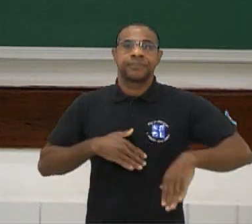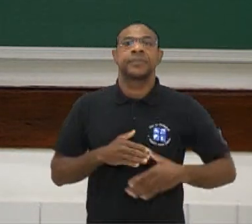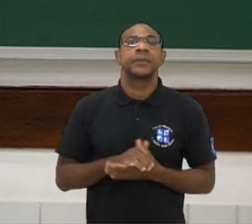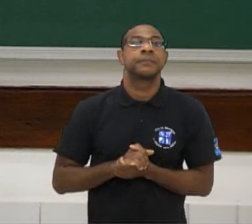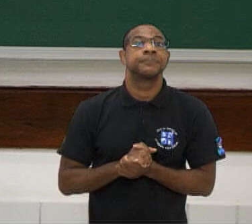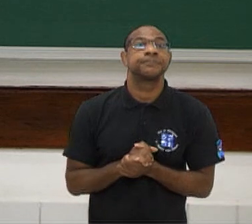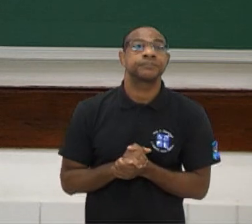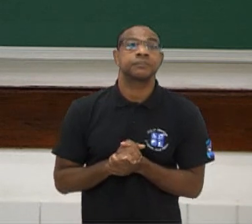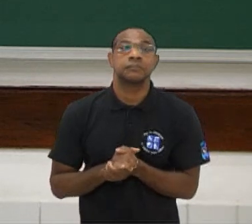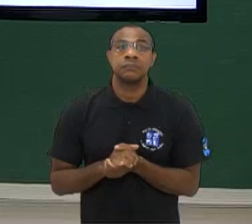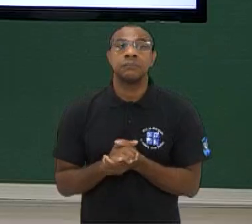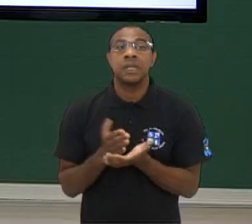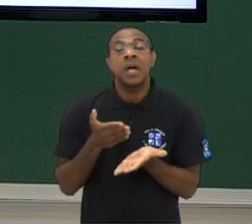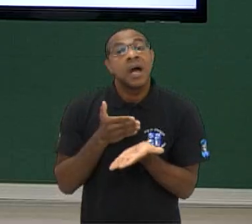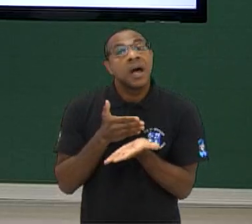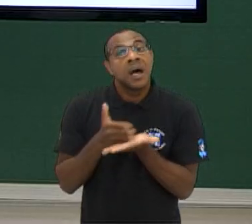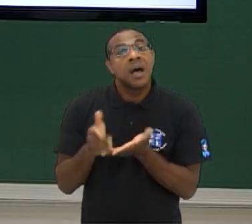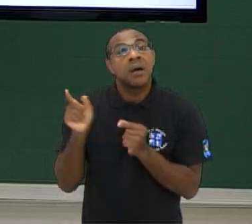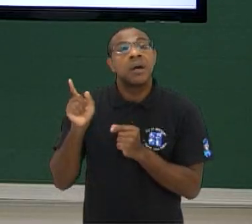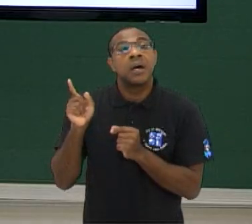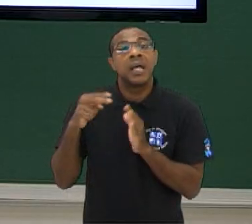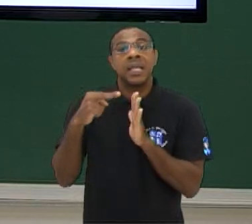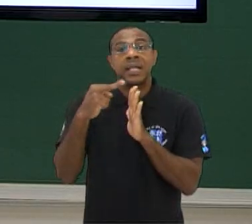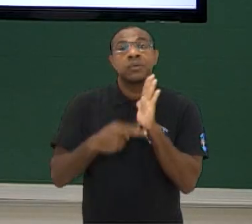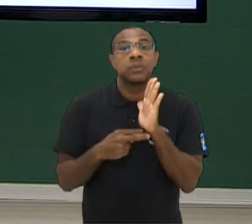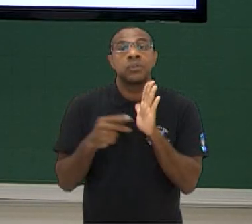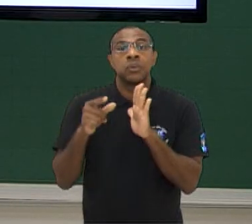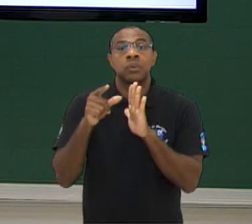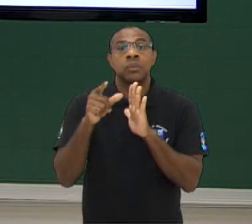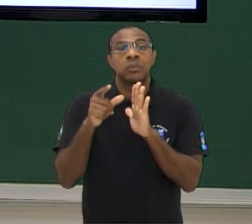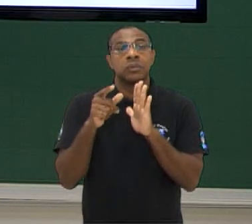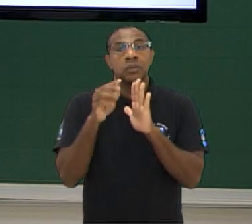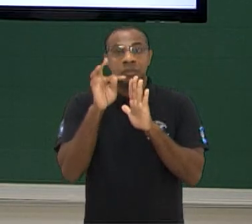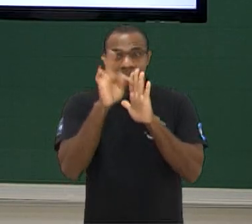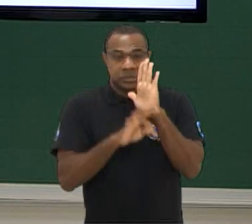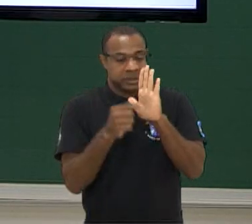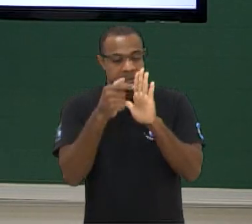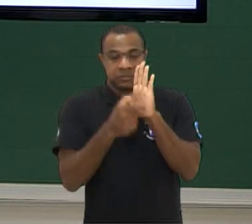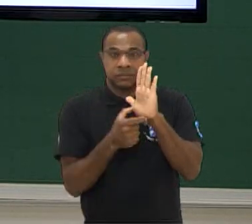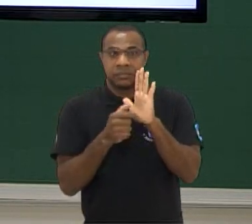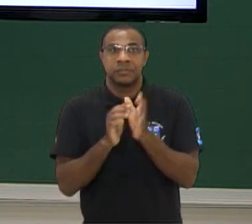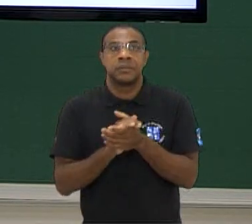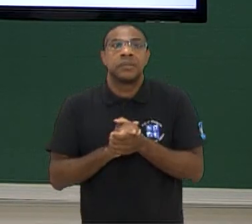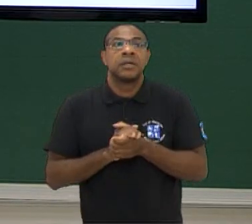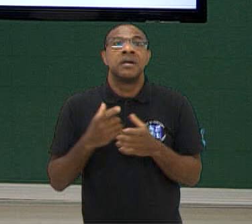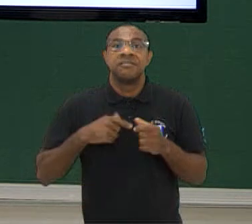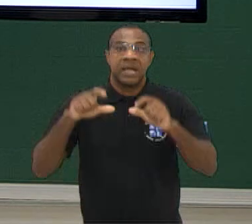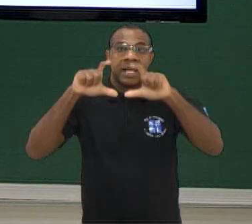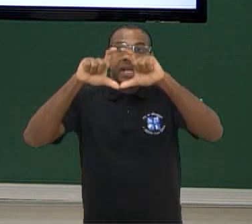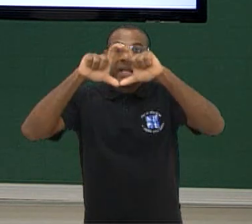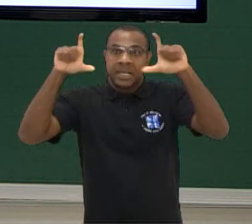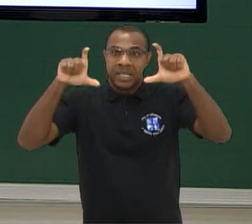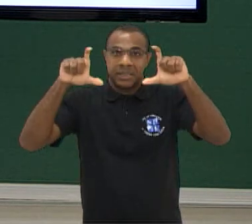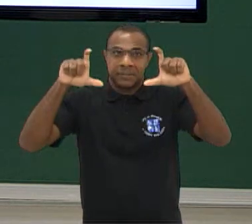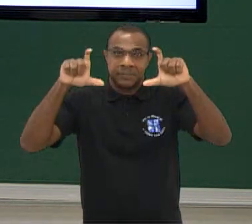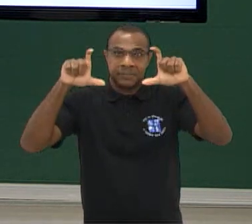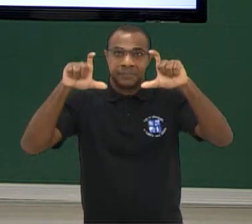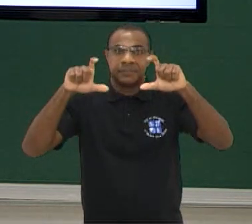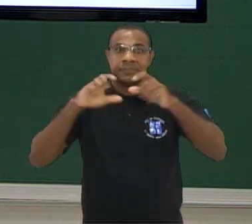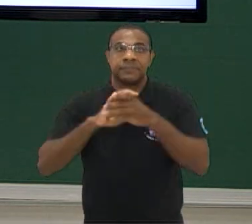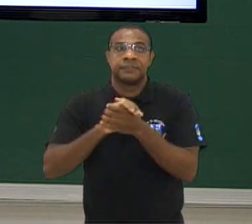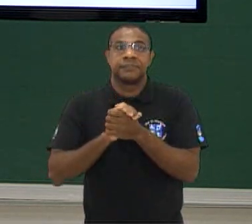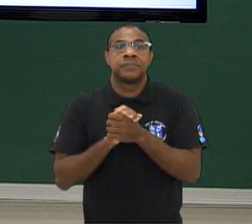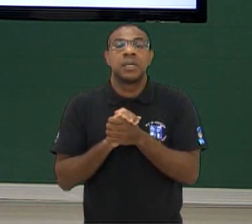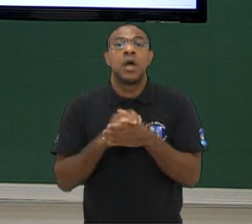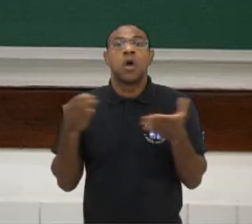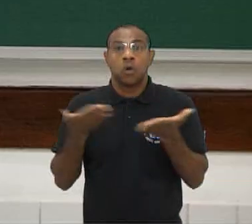leitura do artigo. Lembrando que na aula de hoje nós vamos ler uma parte, certo? Na próxima aula a gente continua fazendo a leitura,